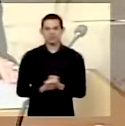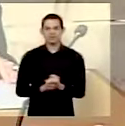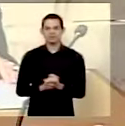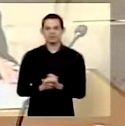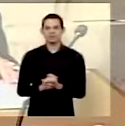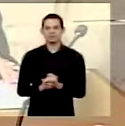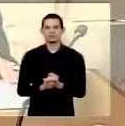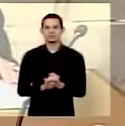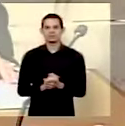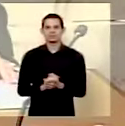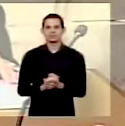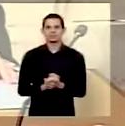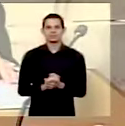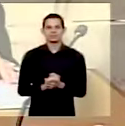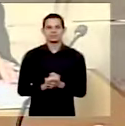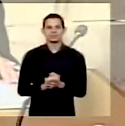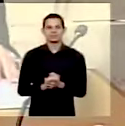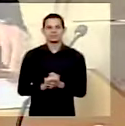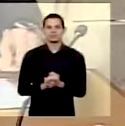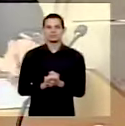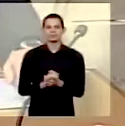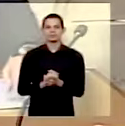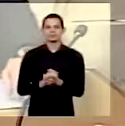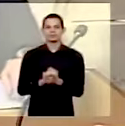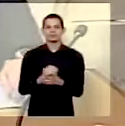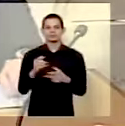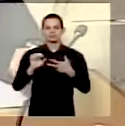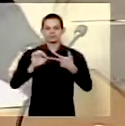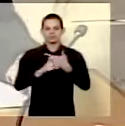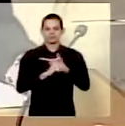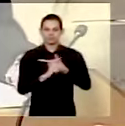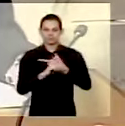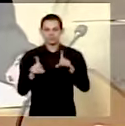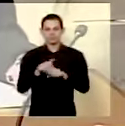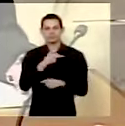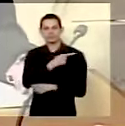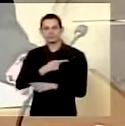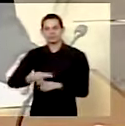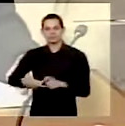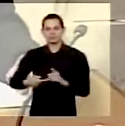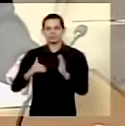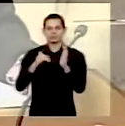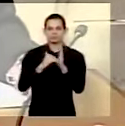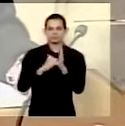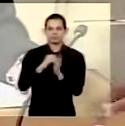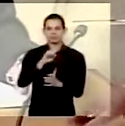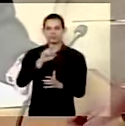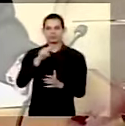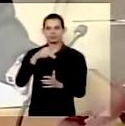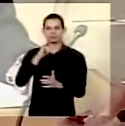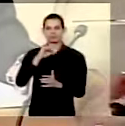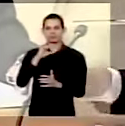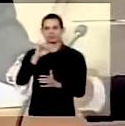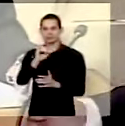pessoa, cumprimento todos os membros do Poder Executivo, cumprimento o presidente do Senado Federal, Eunício de Oliveira,